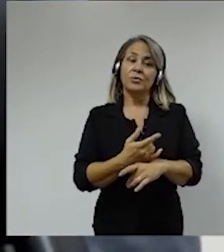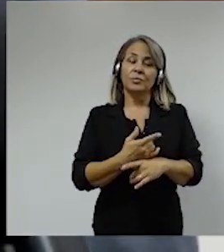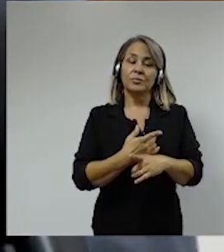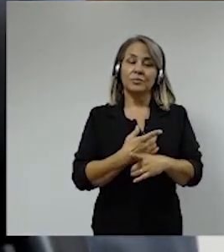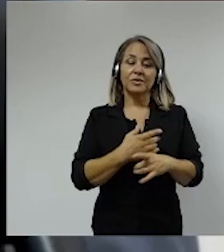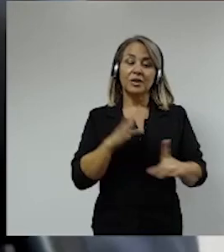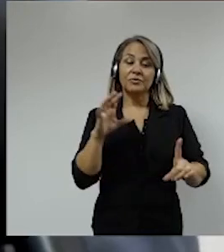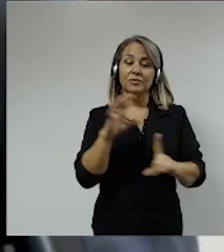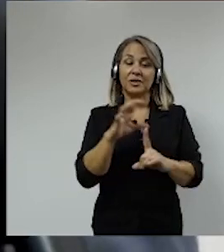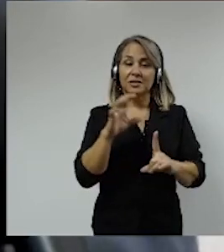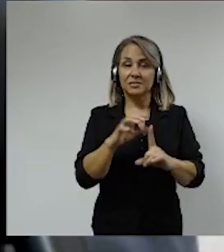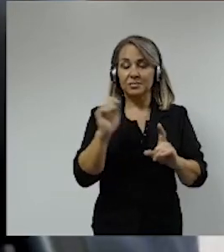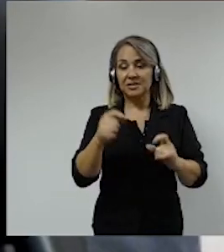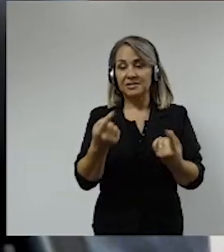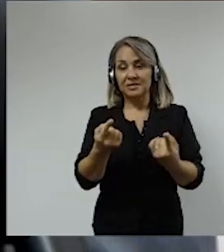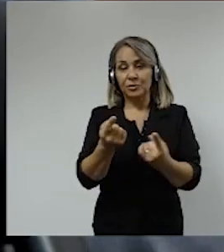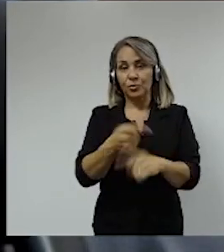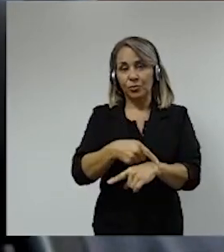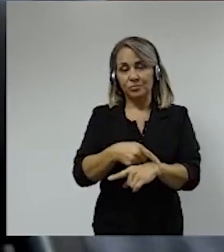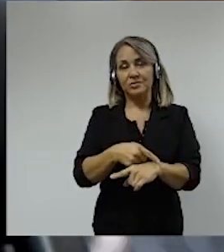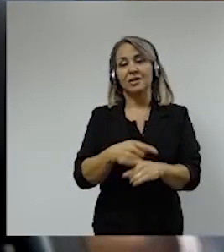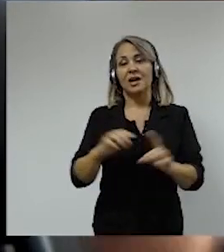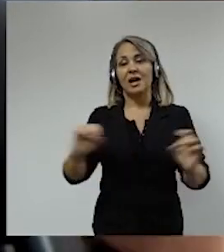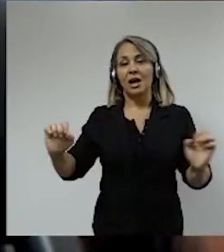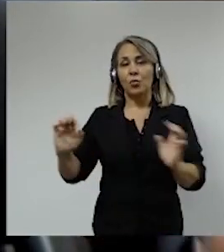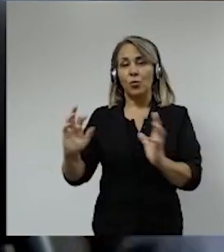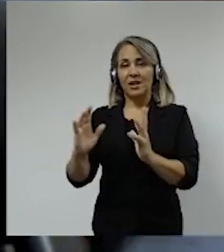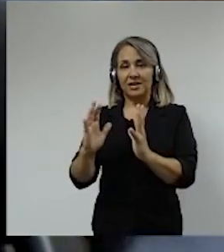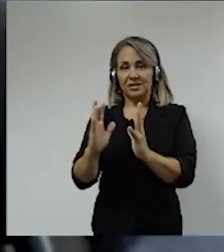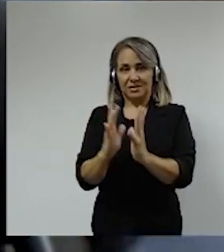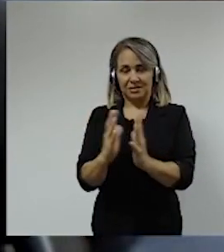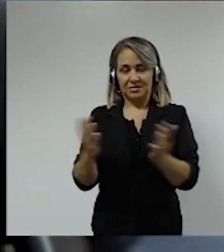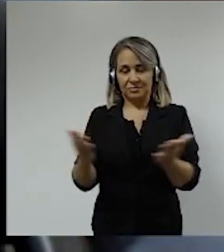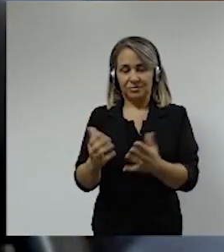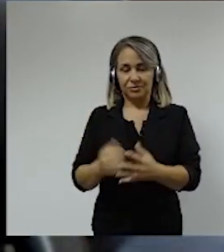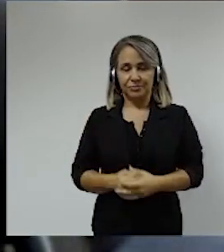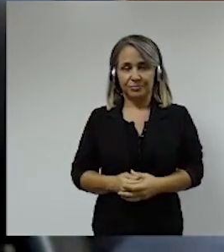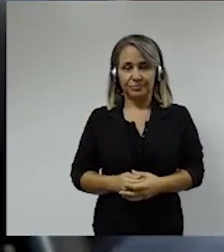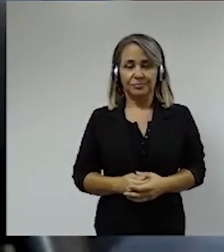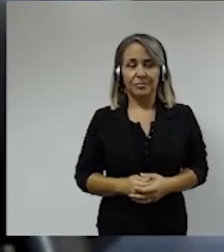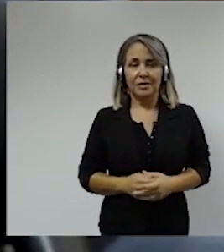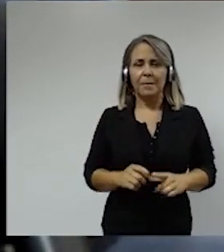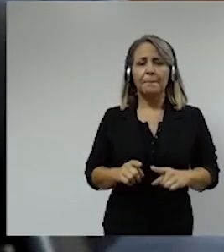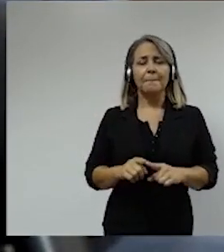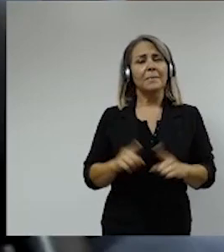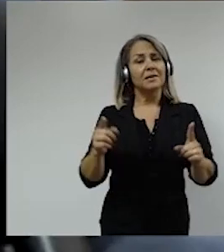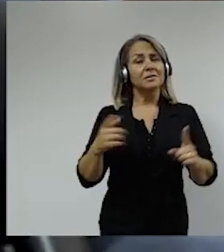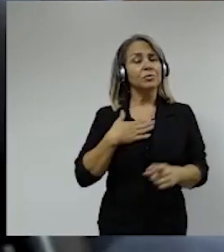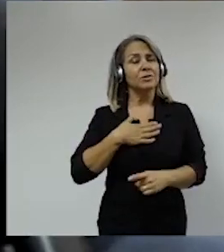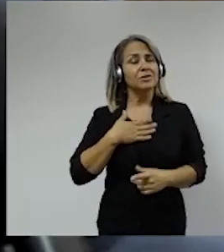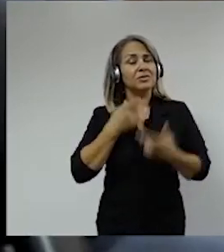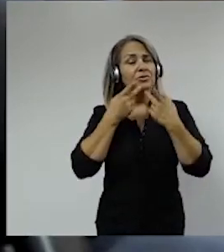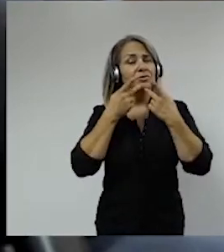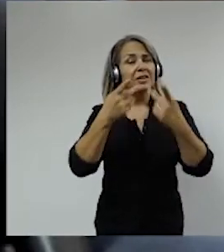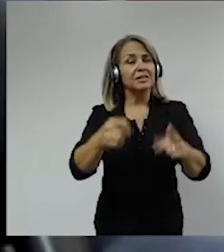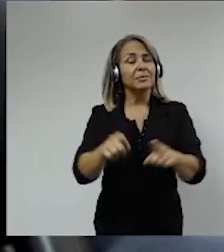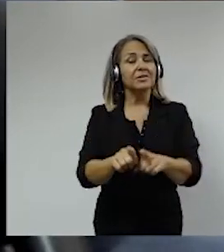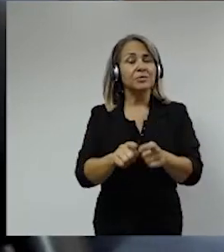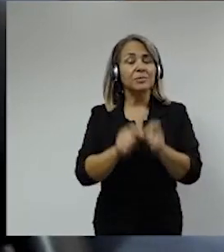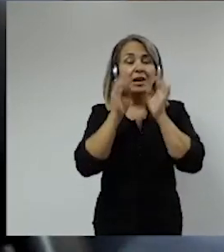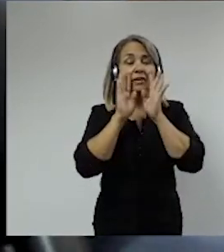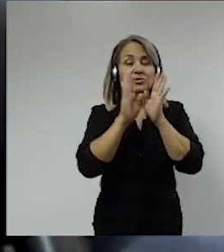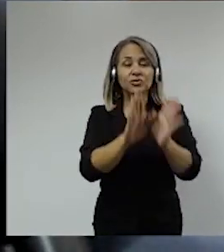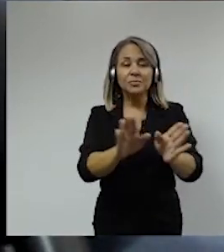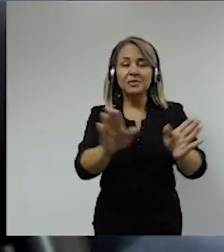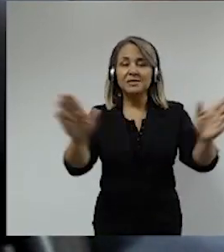violassem essa quarentena que nós temos passado. Muito bem, mas eu gostaria de falar sobre a dimensão ética